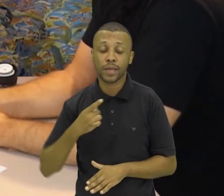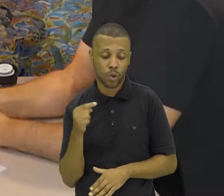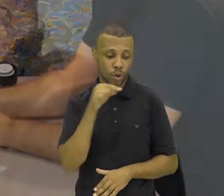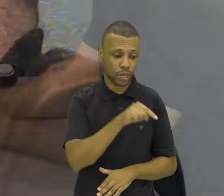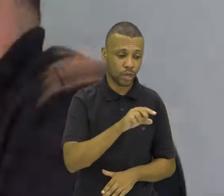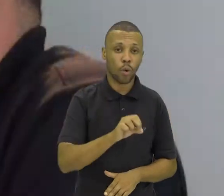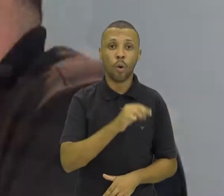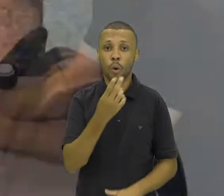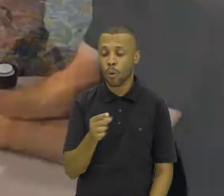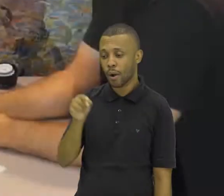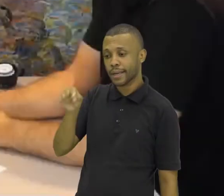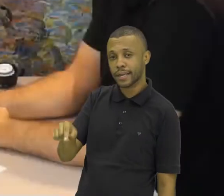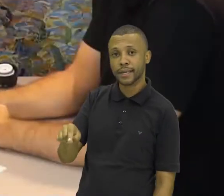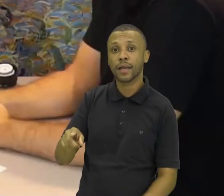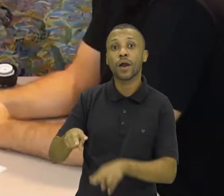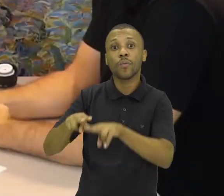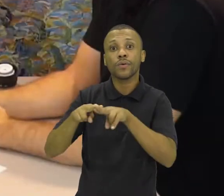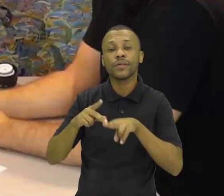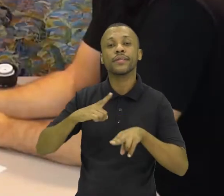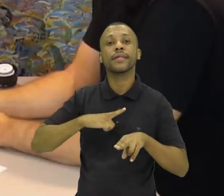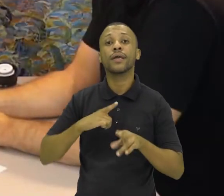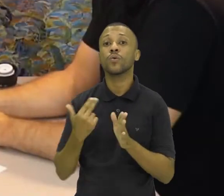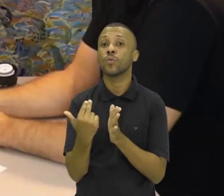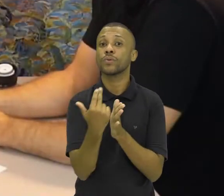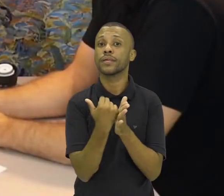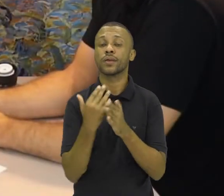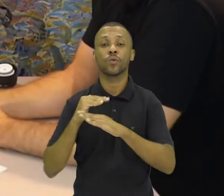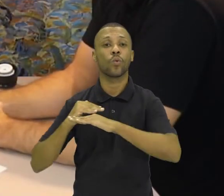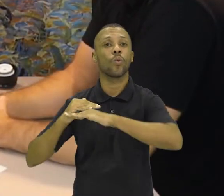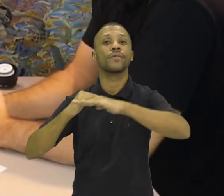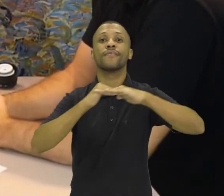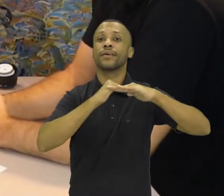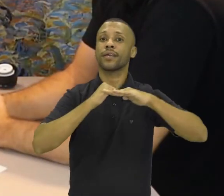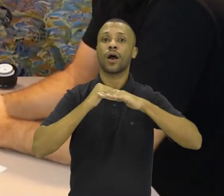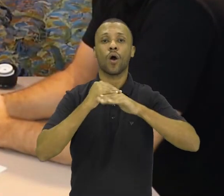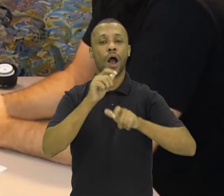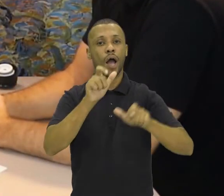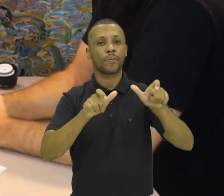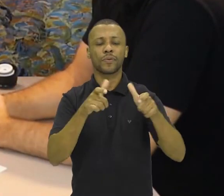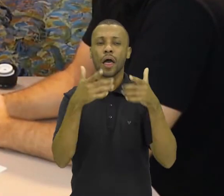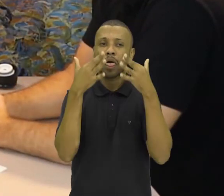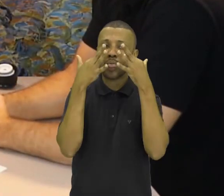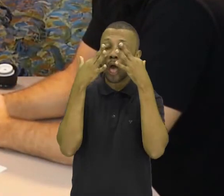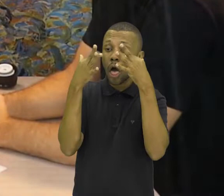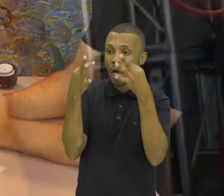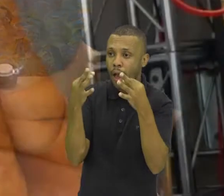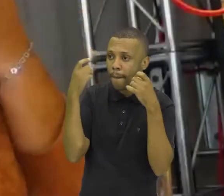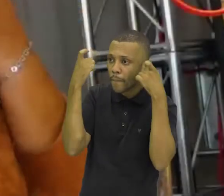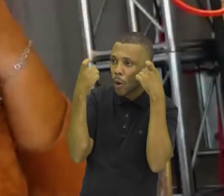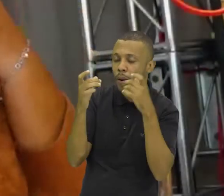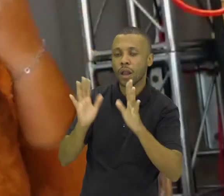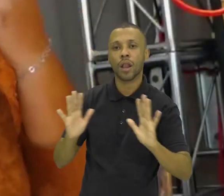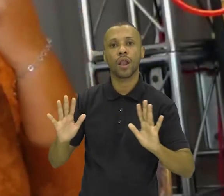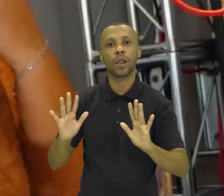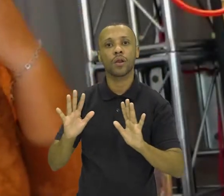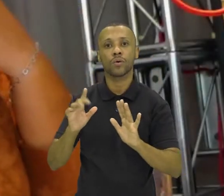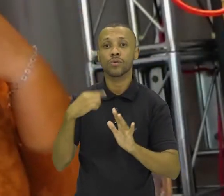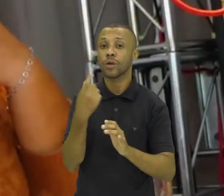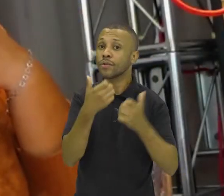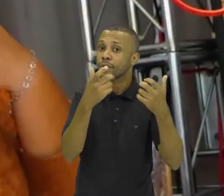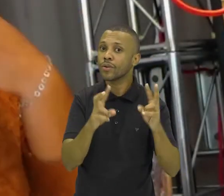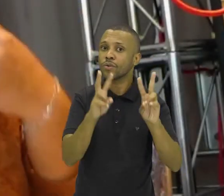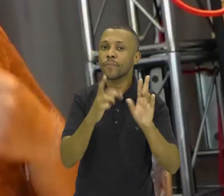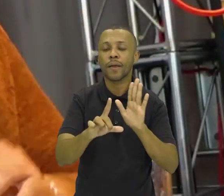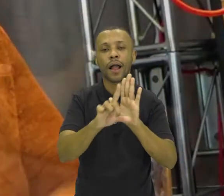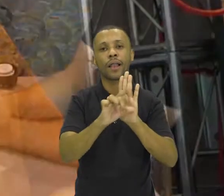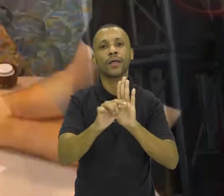que tem. Mas é justamente isso que você falou de desenho universal. As pessoas não se preocupam com isso. Quando fazem a estação do metrô